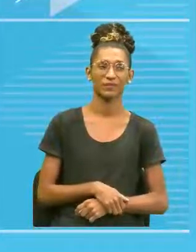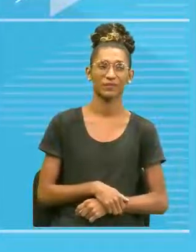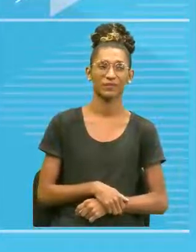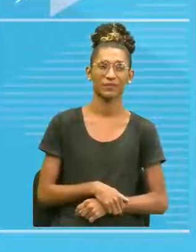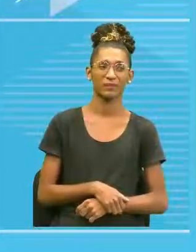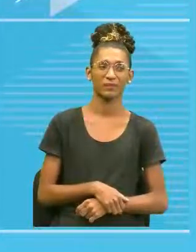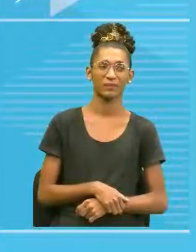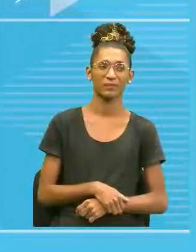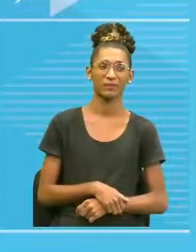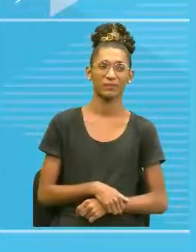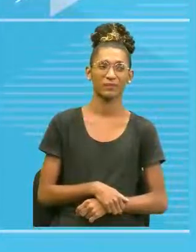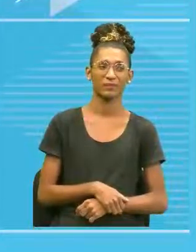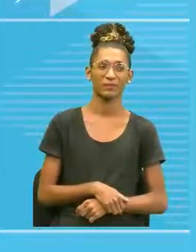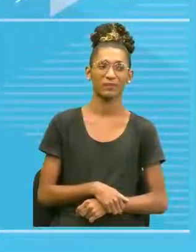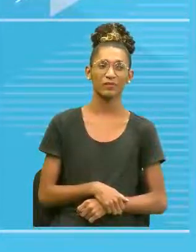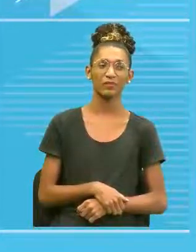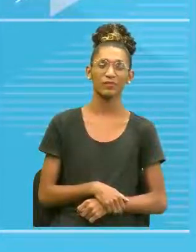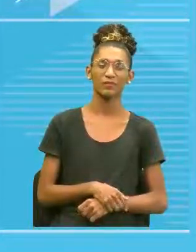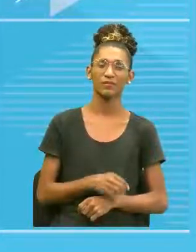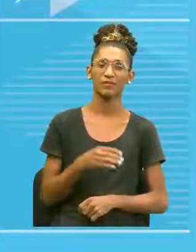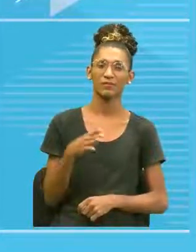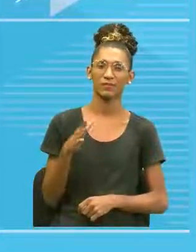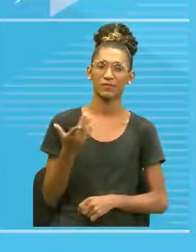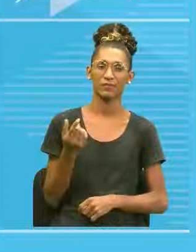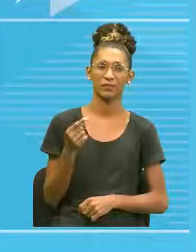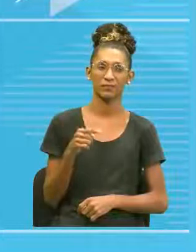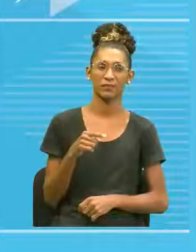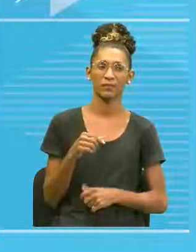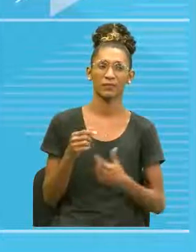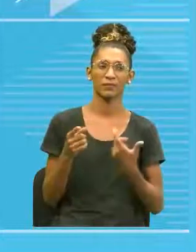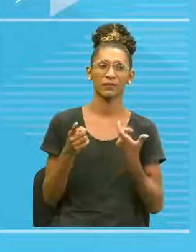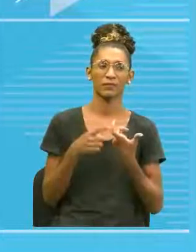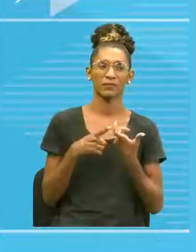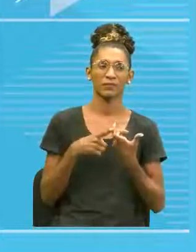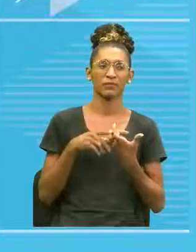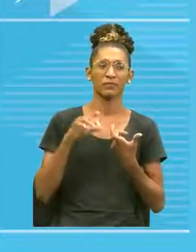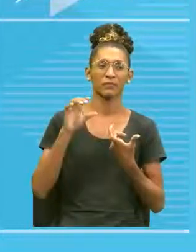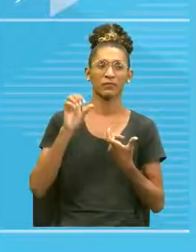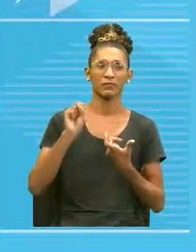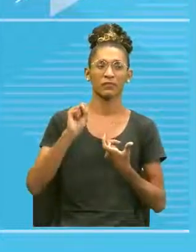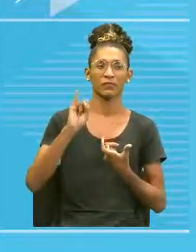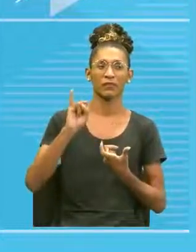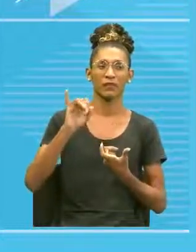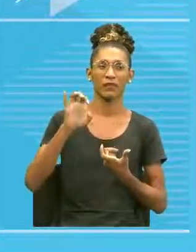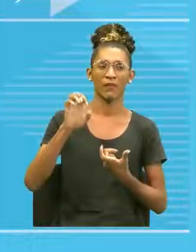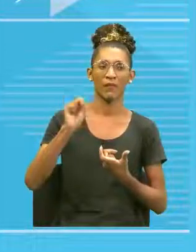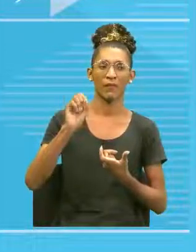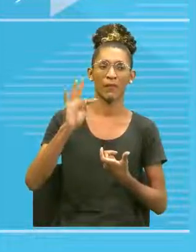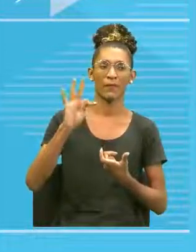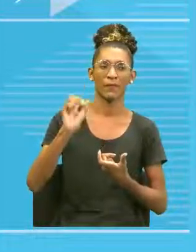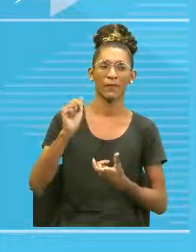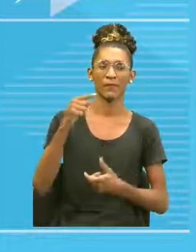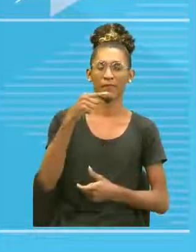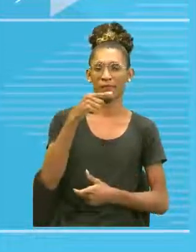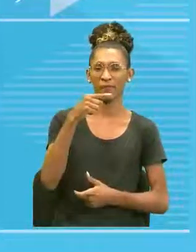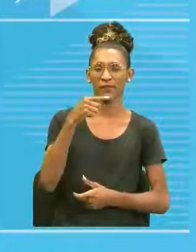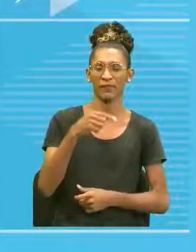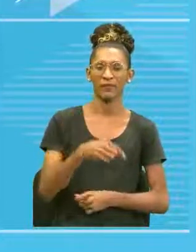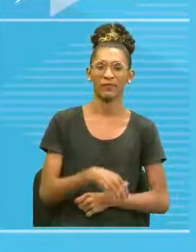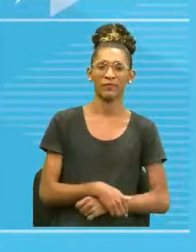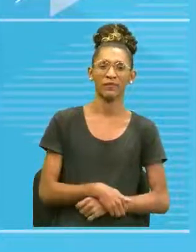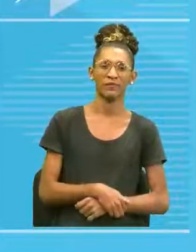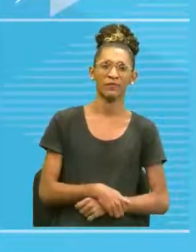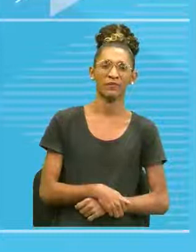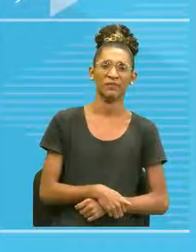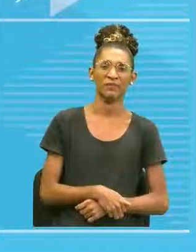assim a quando ele se levantou essa palavra última que aparece aqui ó quando ele se levantou de lá se